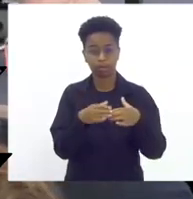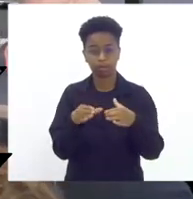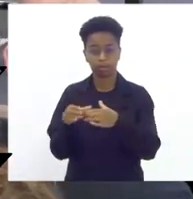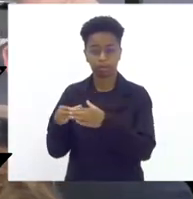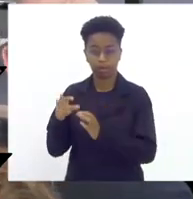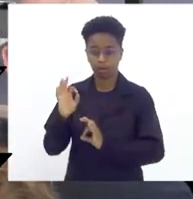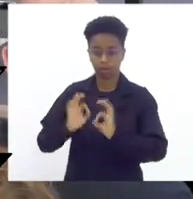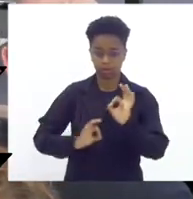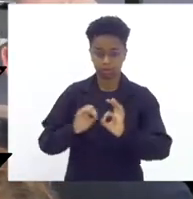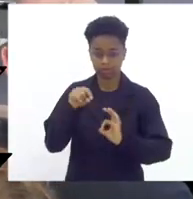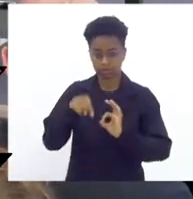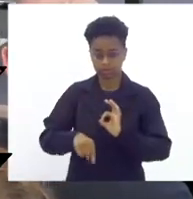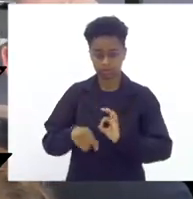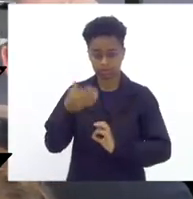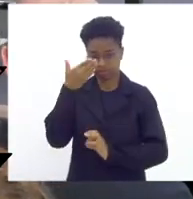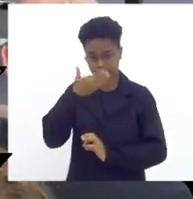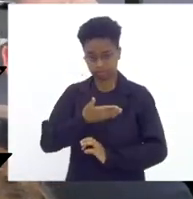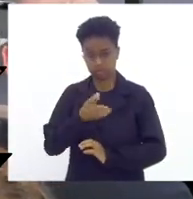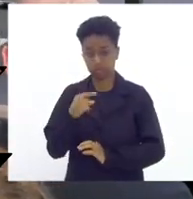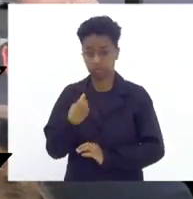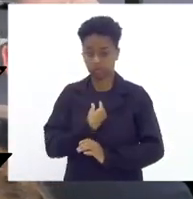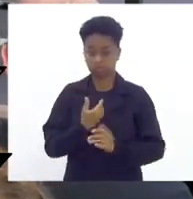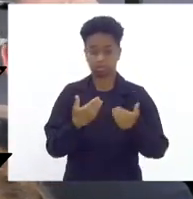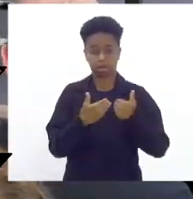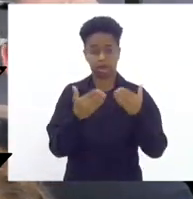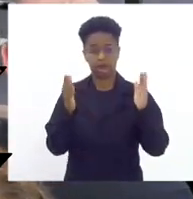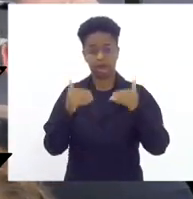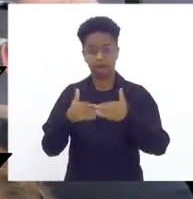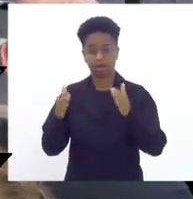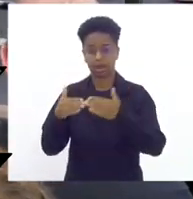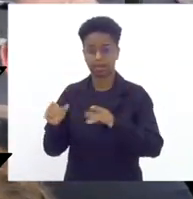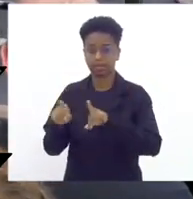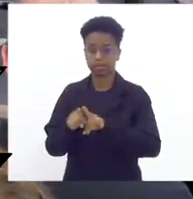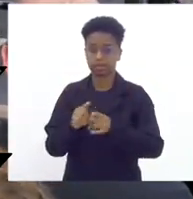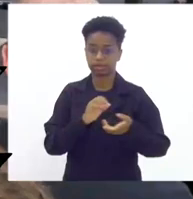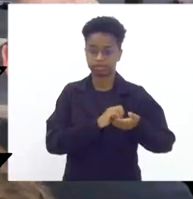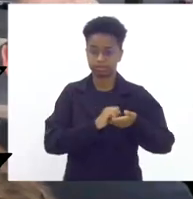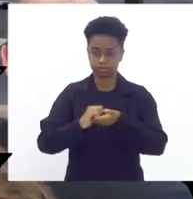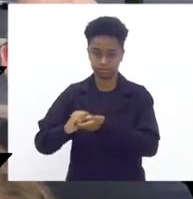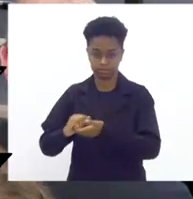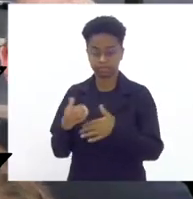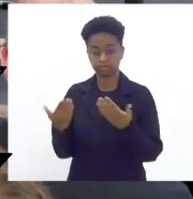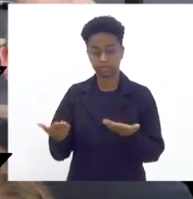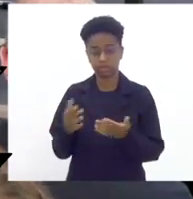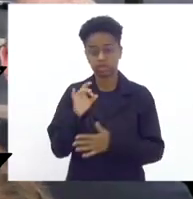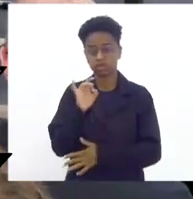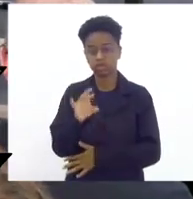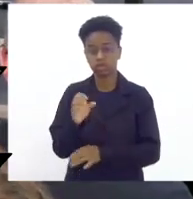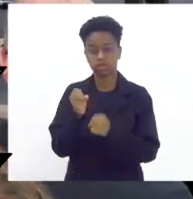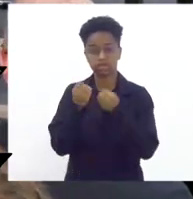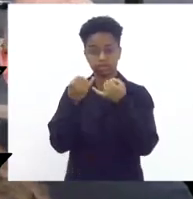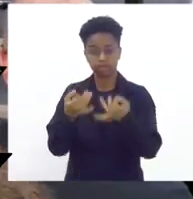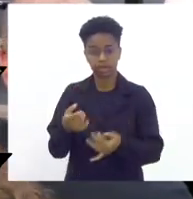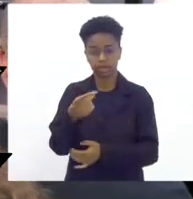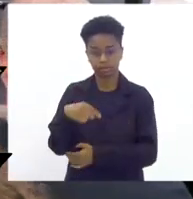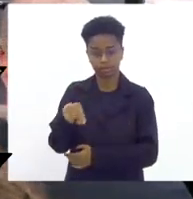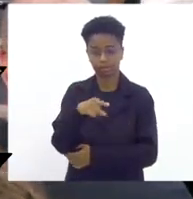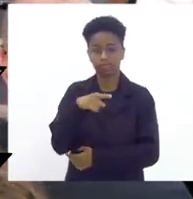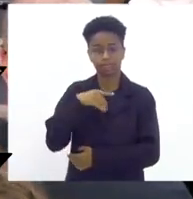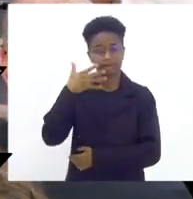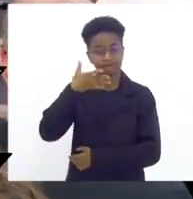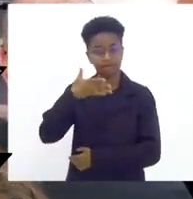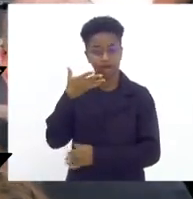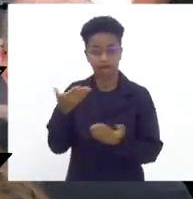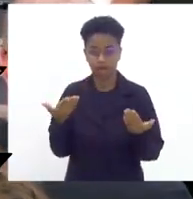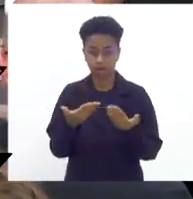e organizações aqui presente a gente abriu também esse espaço de saudação então só para explicar vão ter falas